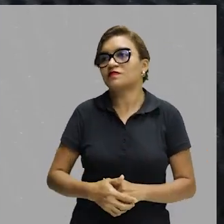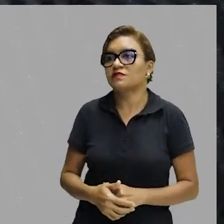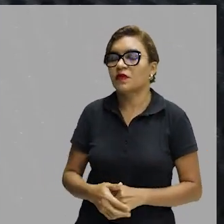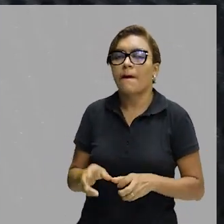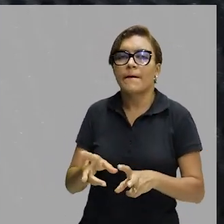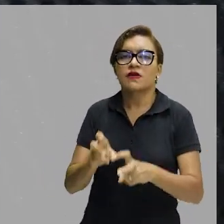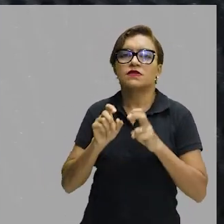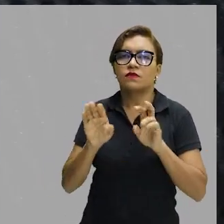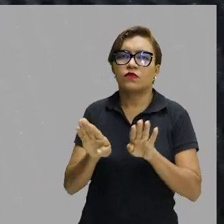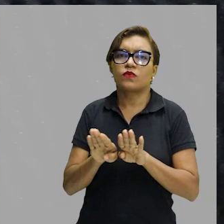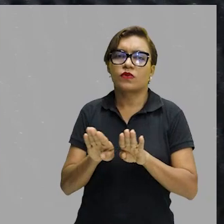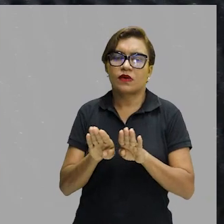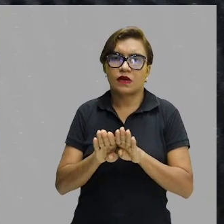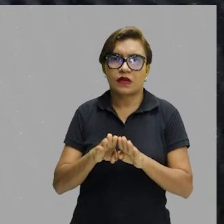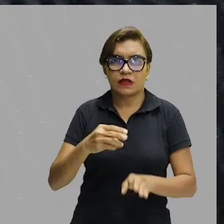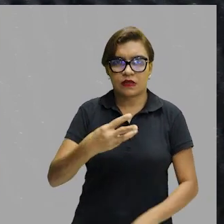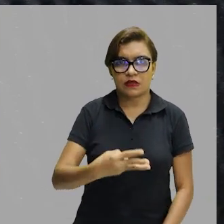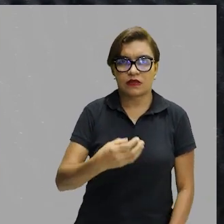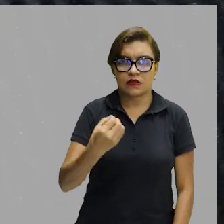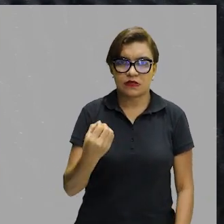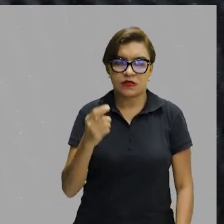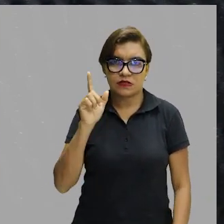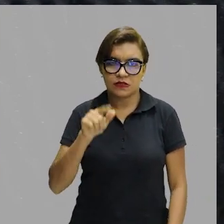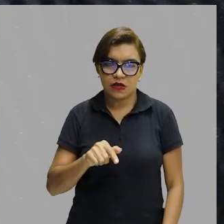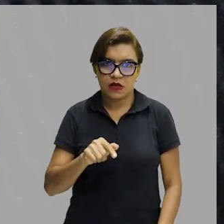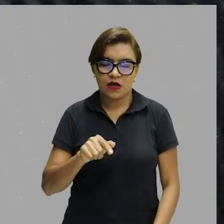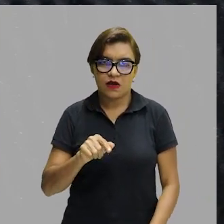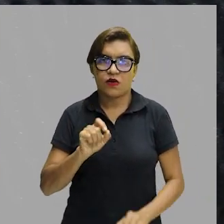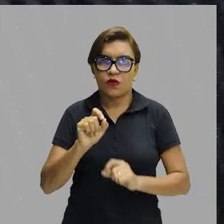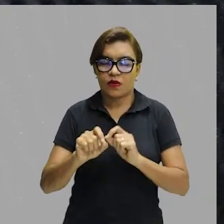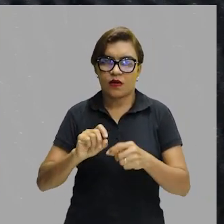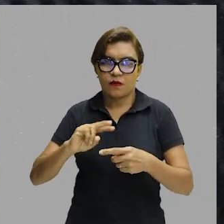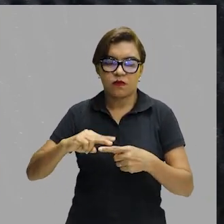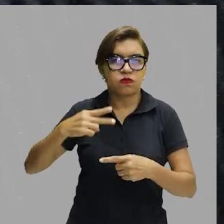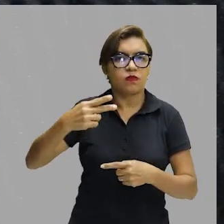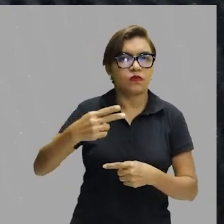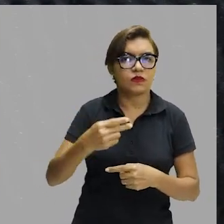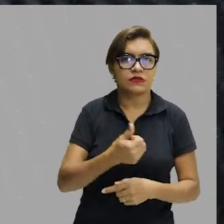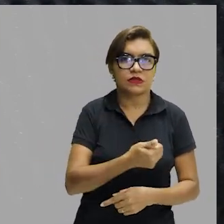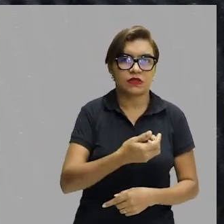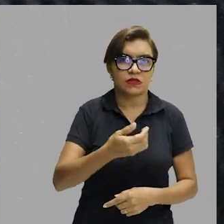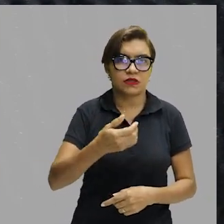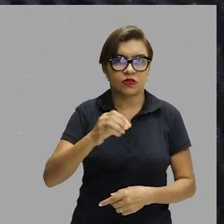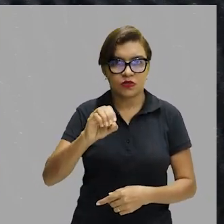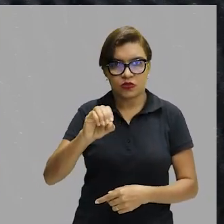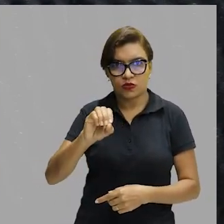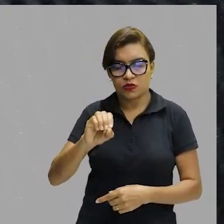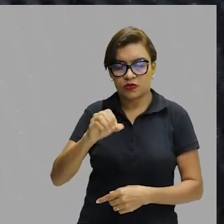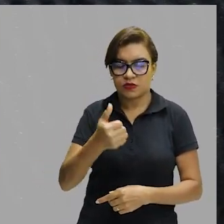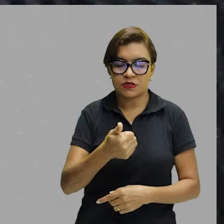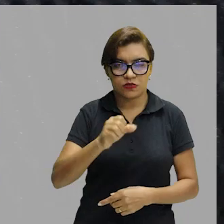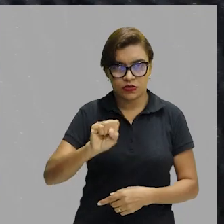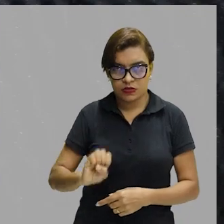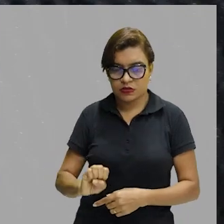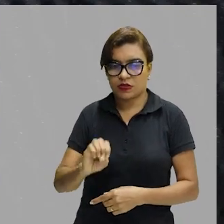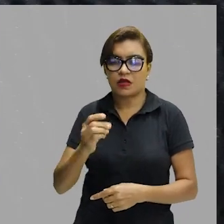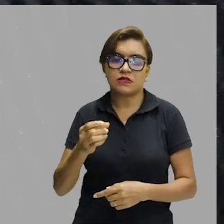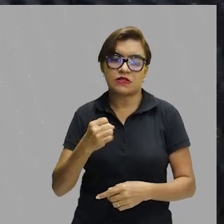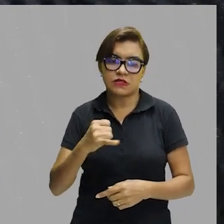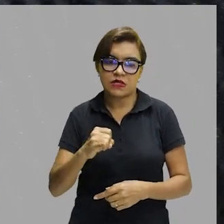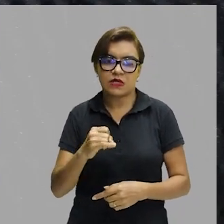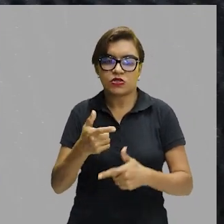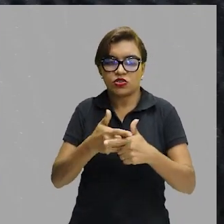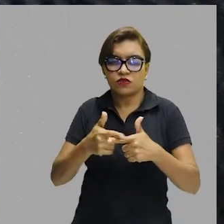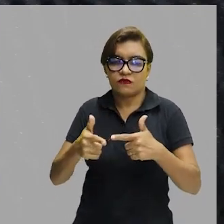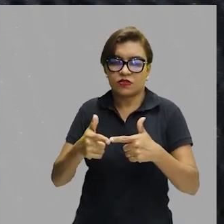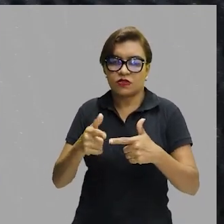que 36 é um múltiplo, né, de 180. Então, se eu dividir 36 e 180